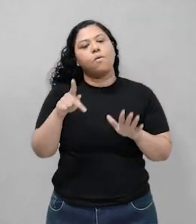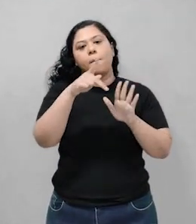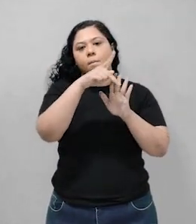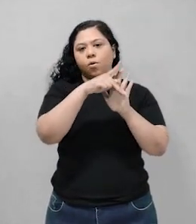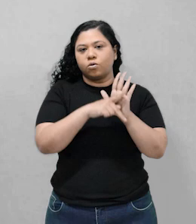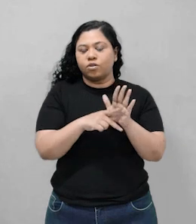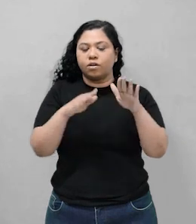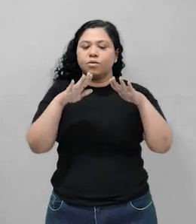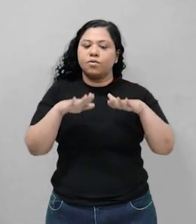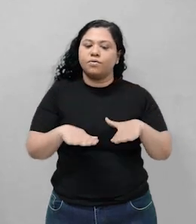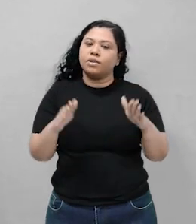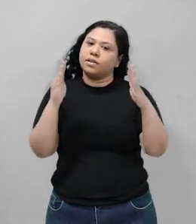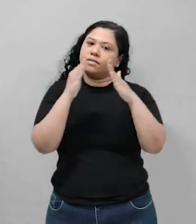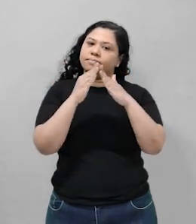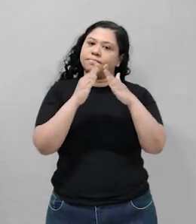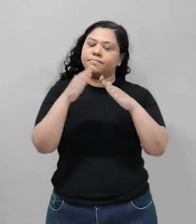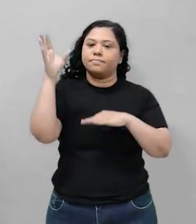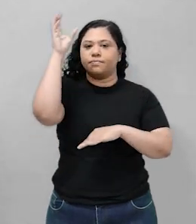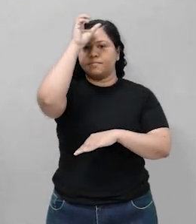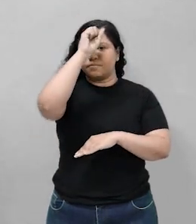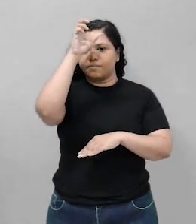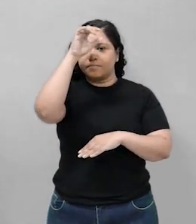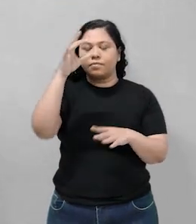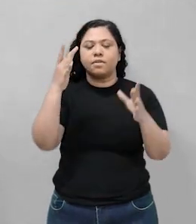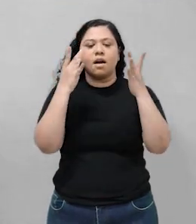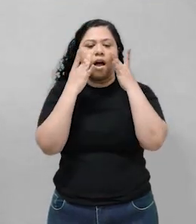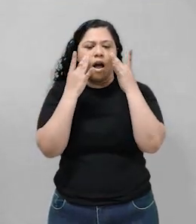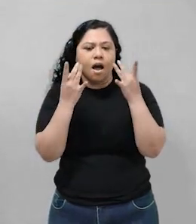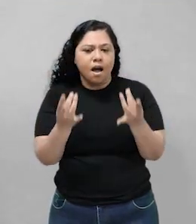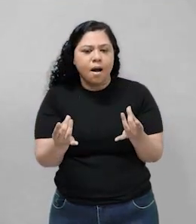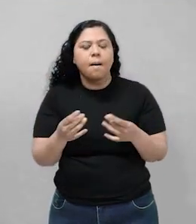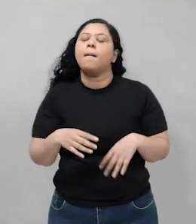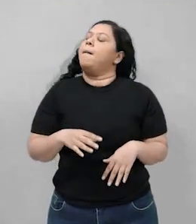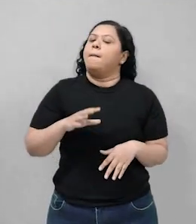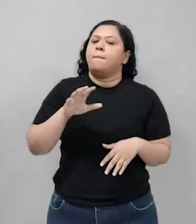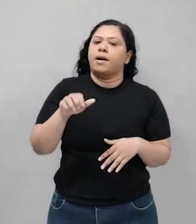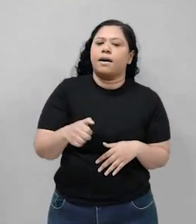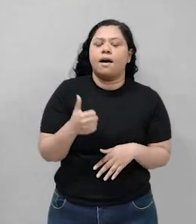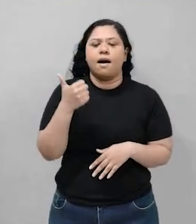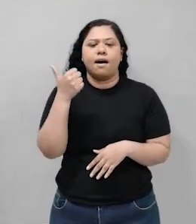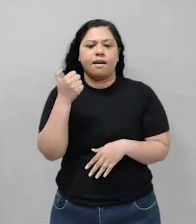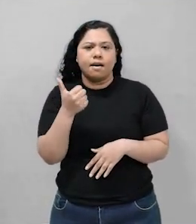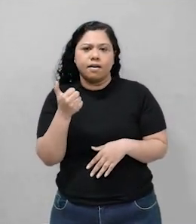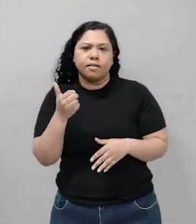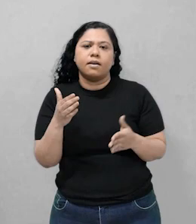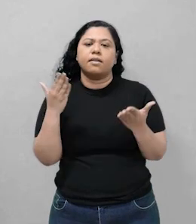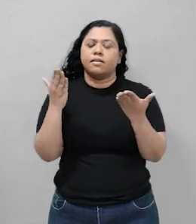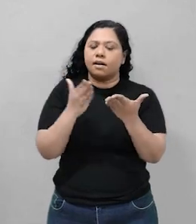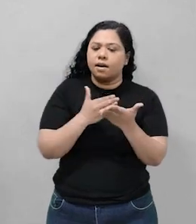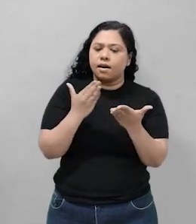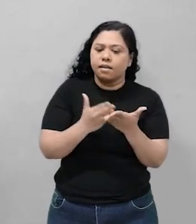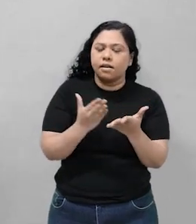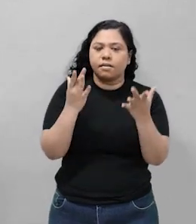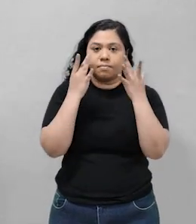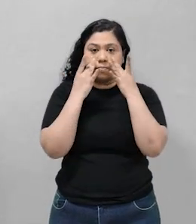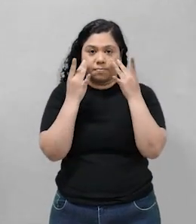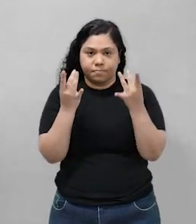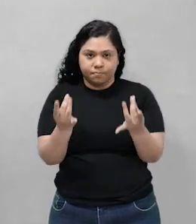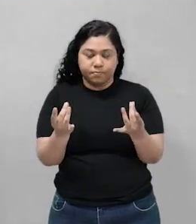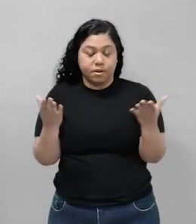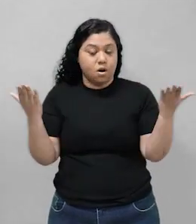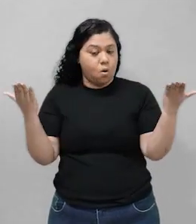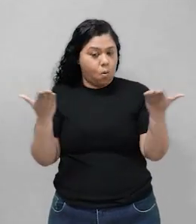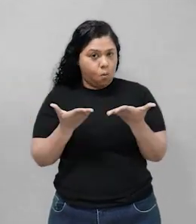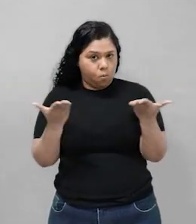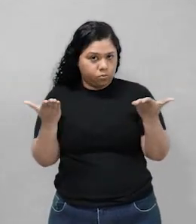Casa Aprendendo, certo? Acompanhem direitinho a aula, peguem seu caderno, caneta, lápis e prestem atenção. Hoje